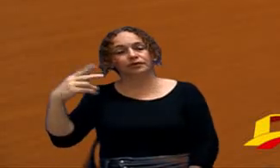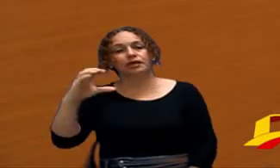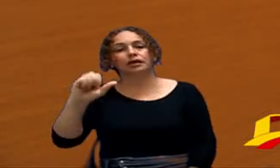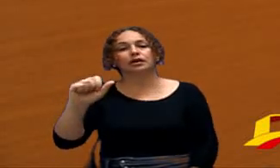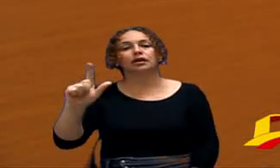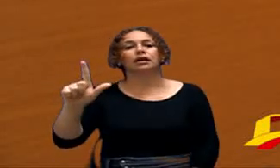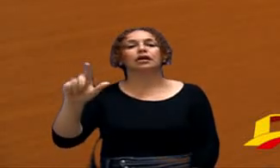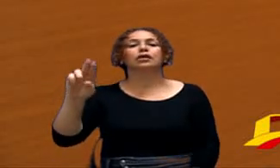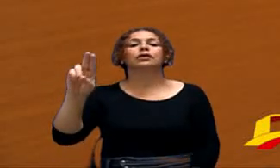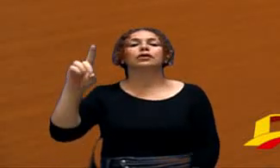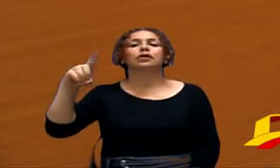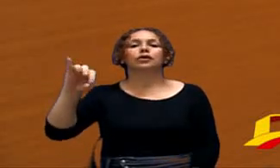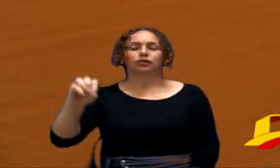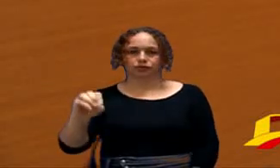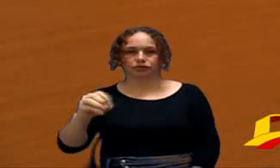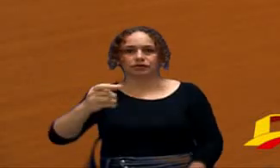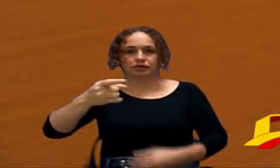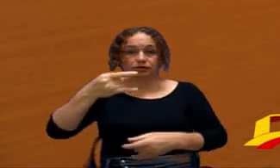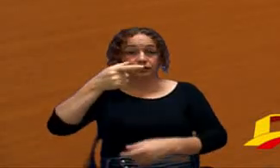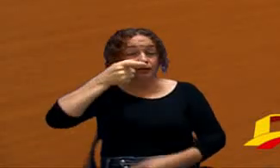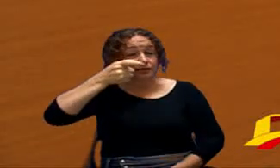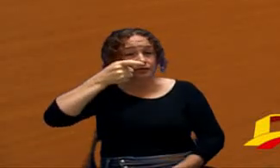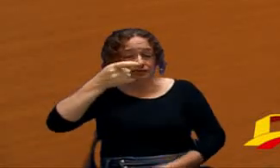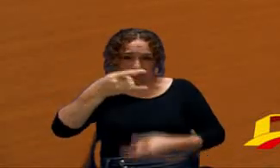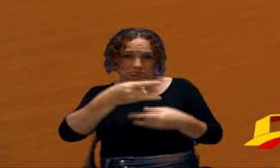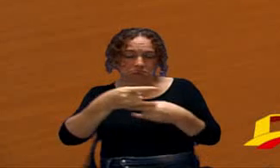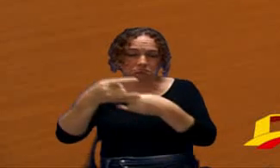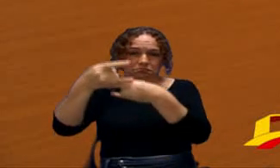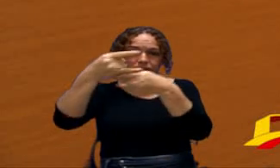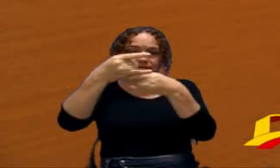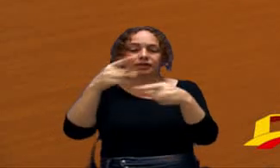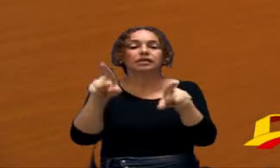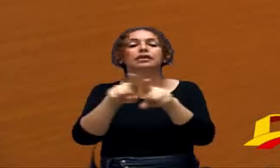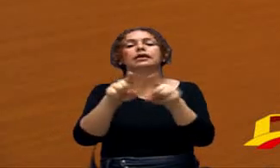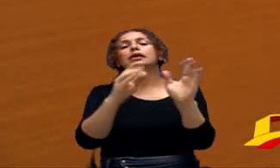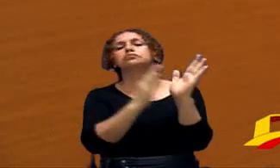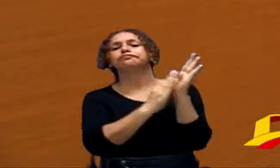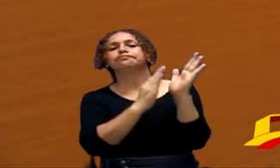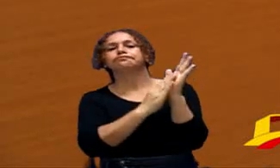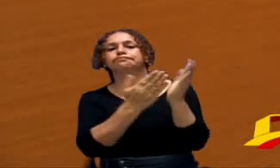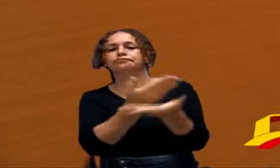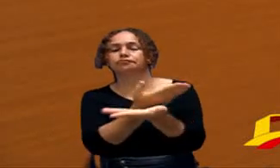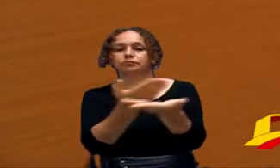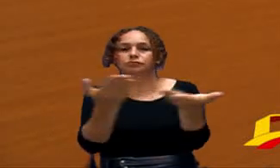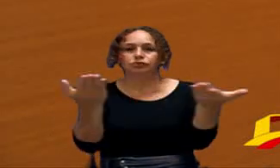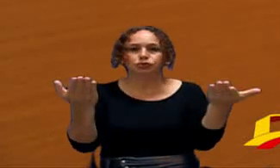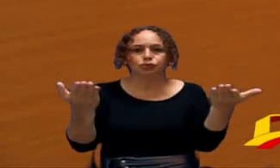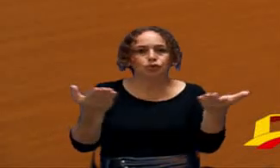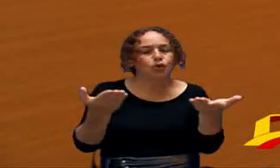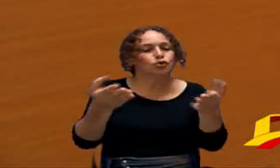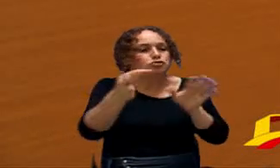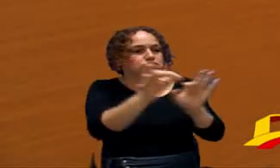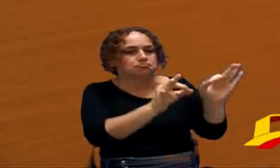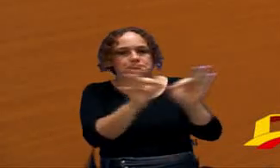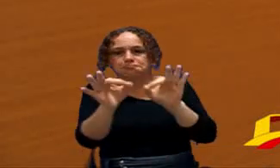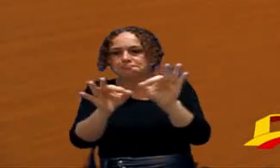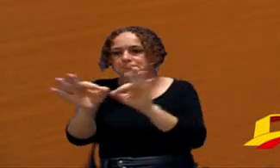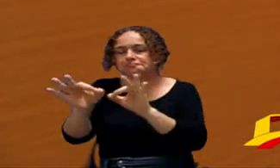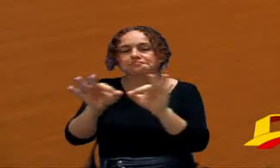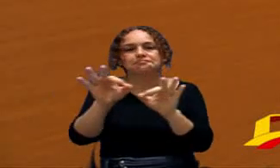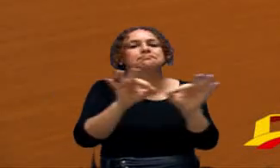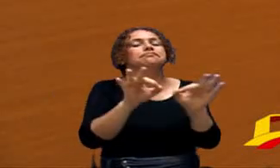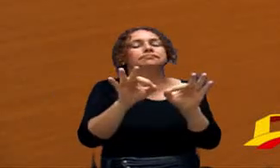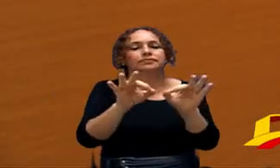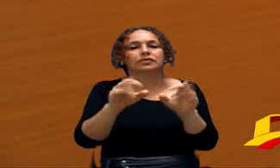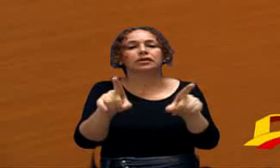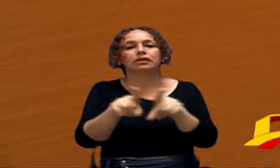acompanhando a nossa sessão. Parabenizá-lo pelo entendimento de toda a estrutura dessa casa estar disponível para todos nós e também